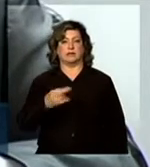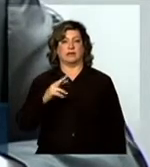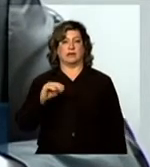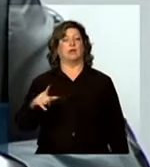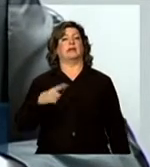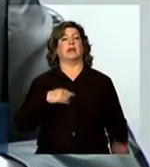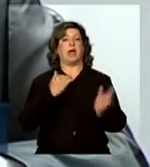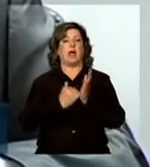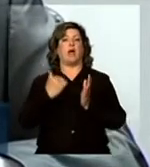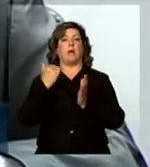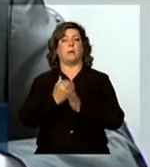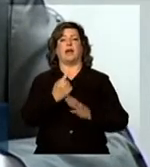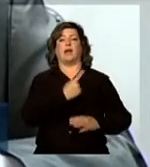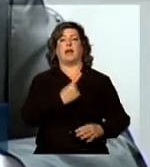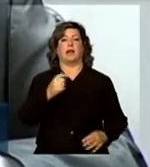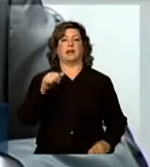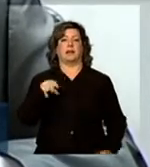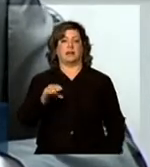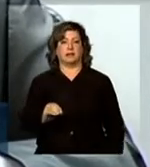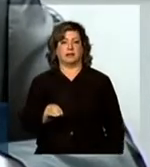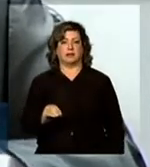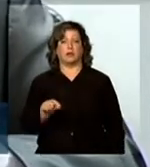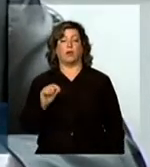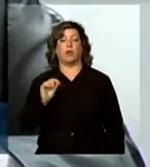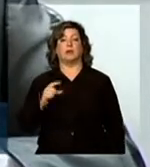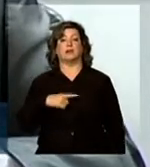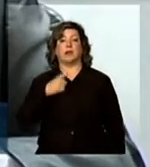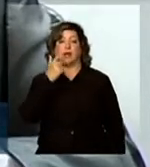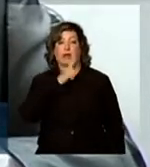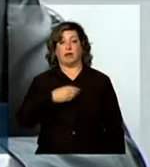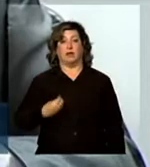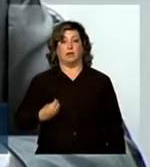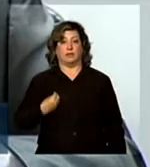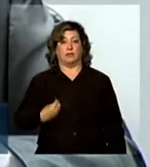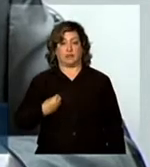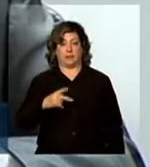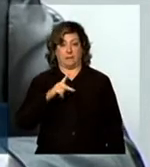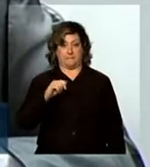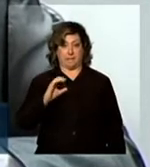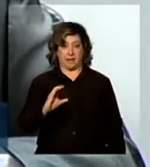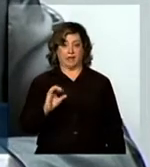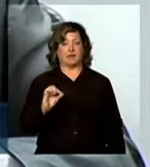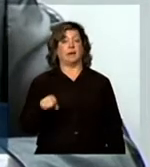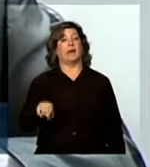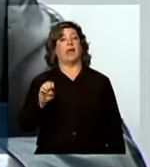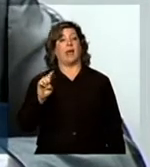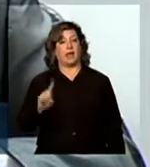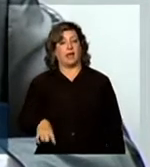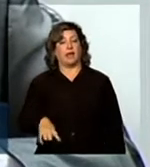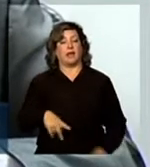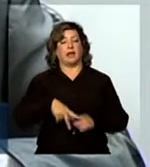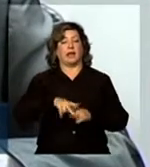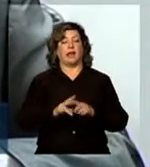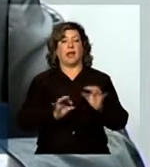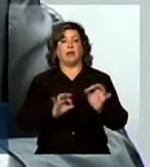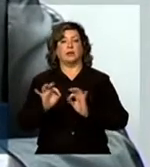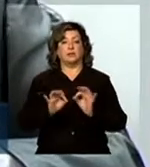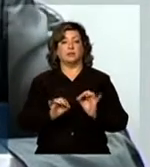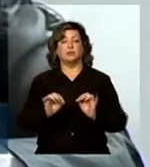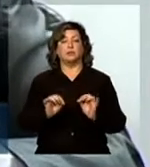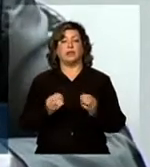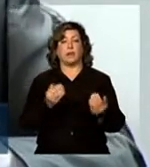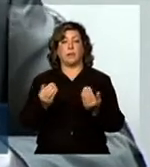a cada ano e o que está acontecendo com o PAC é um ajustamento à realidade do